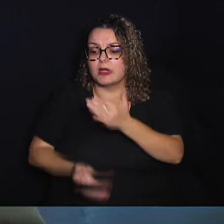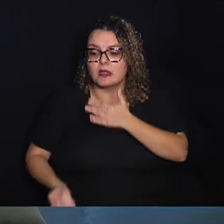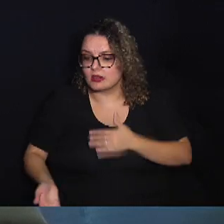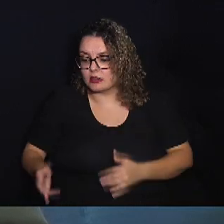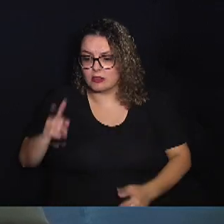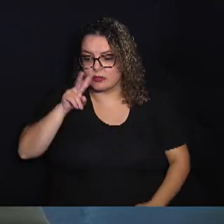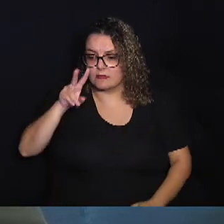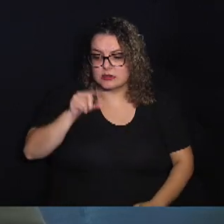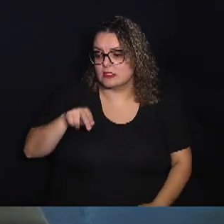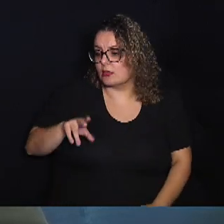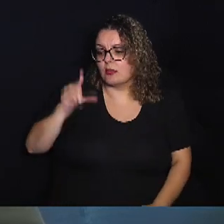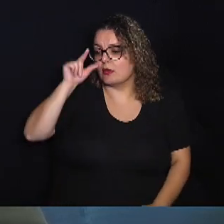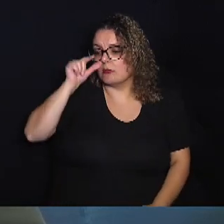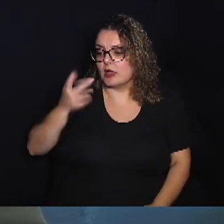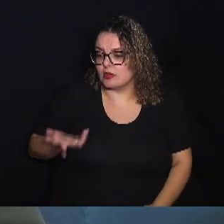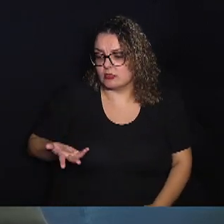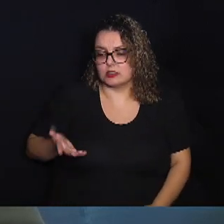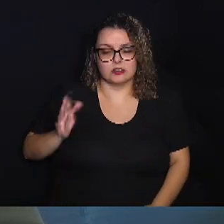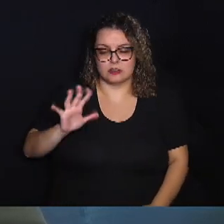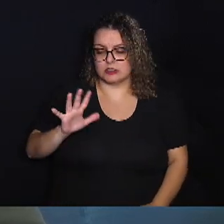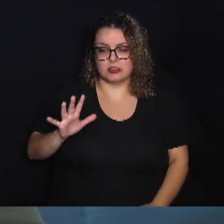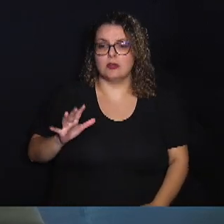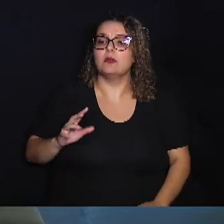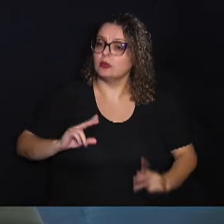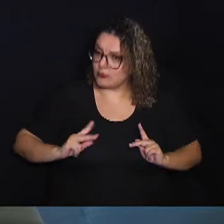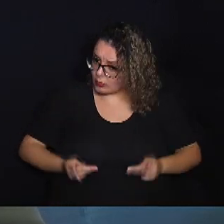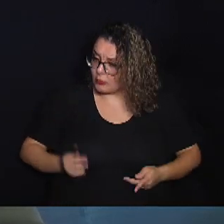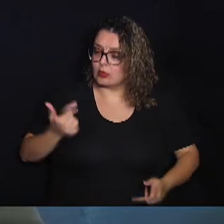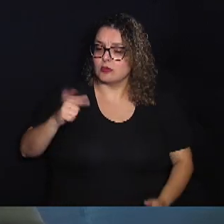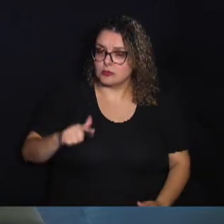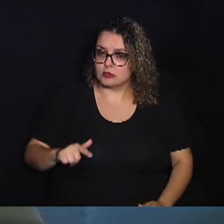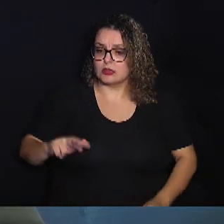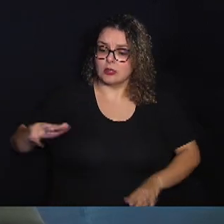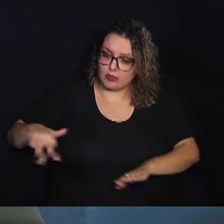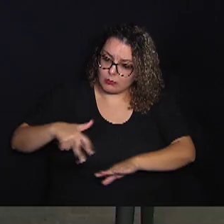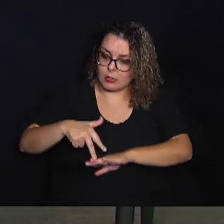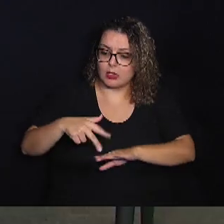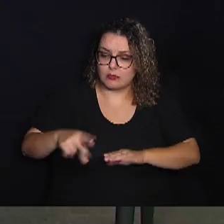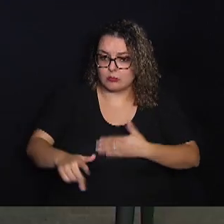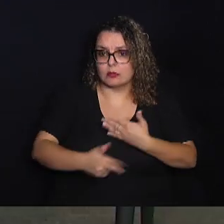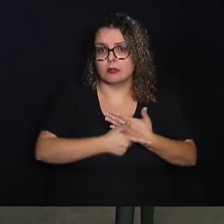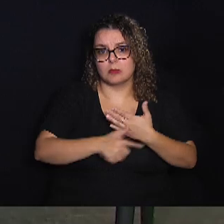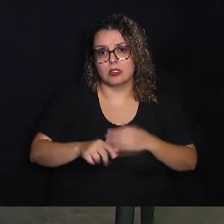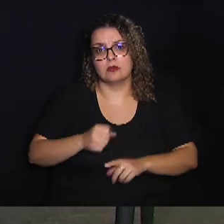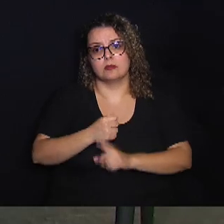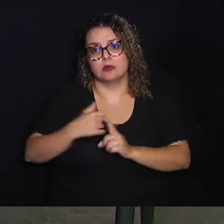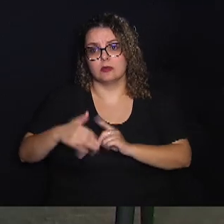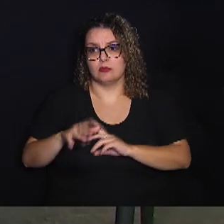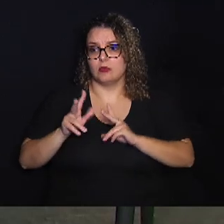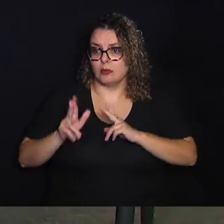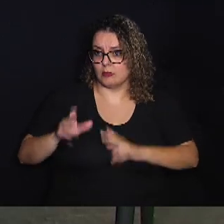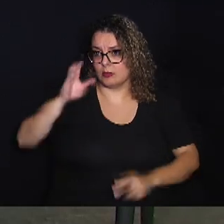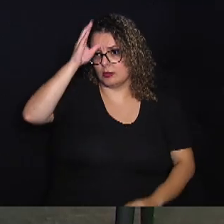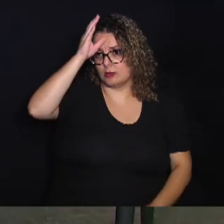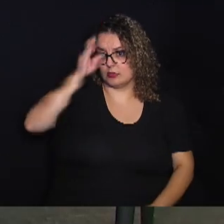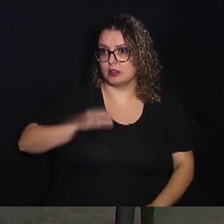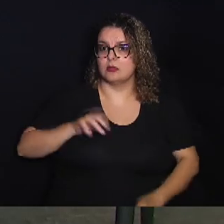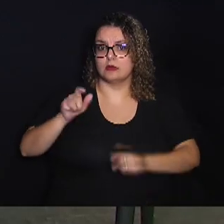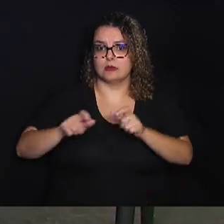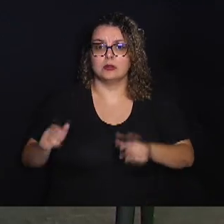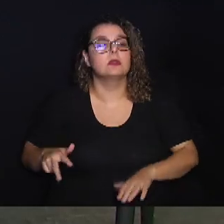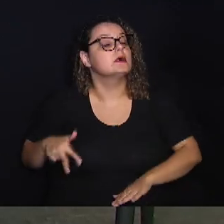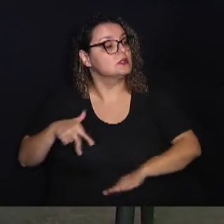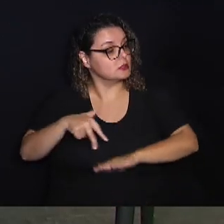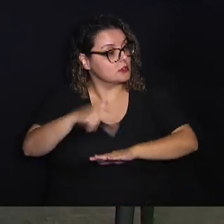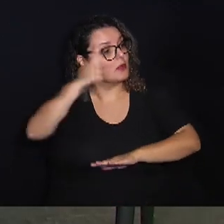visão, né? Então, a gente precisa também estimular para que eles também assumam o papel na sociedade, né? Como cidadão, como pessoa.